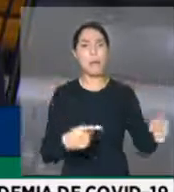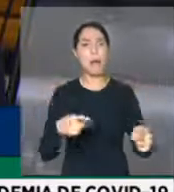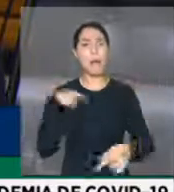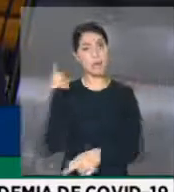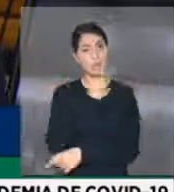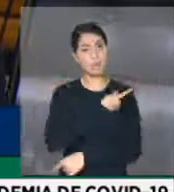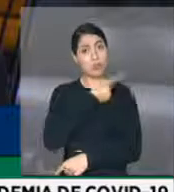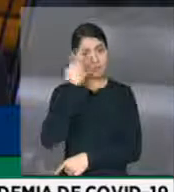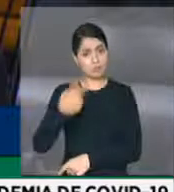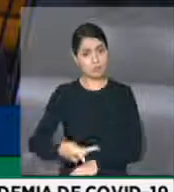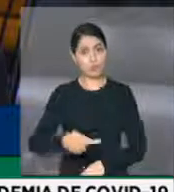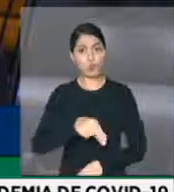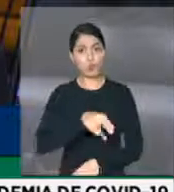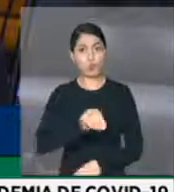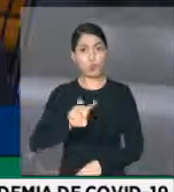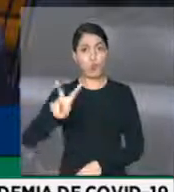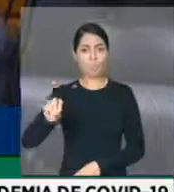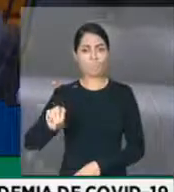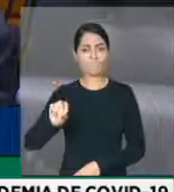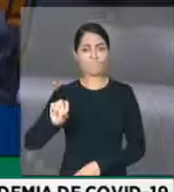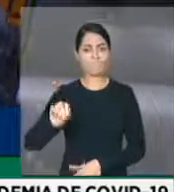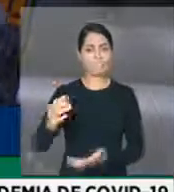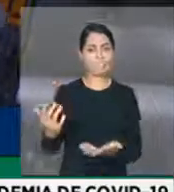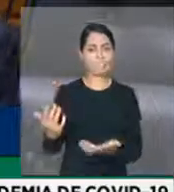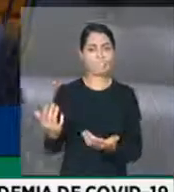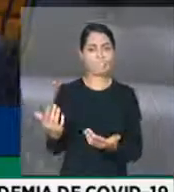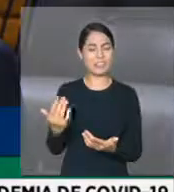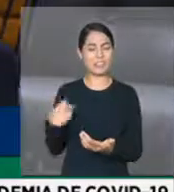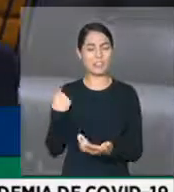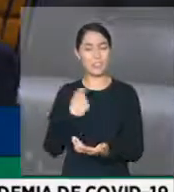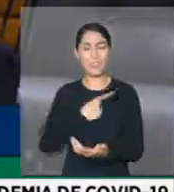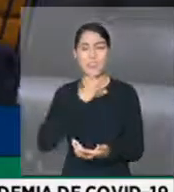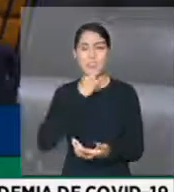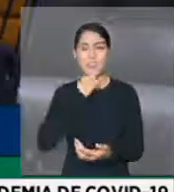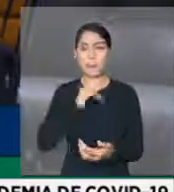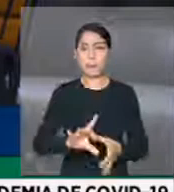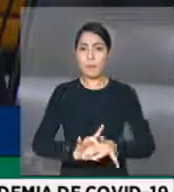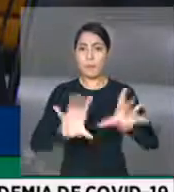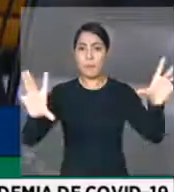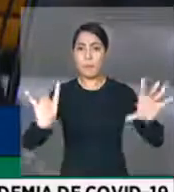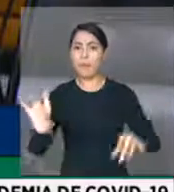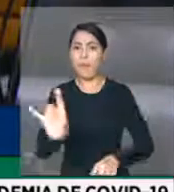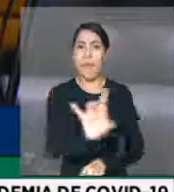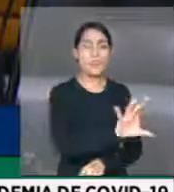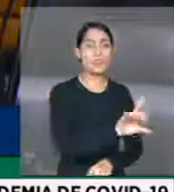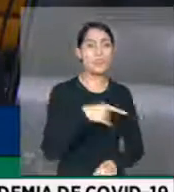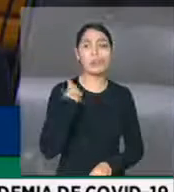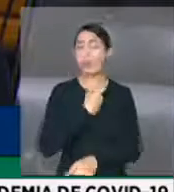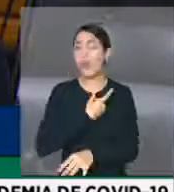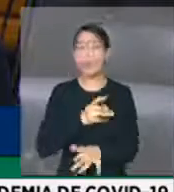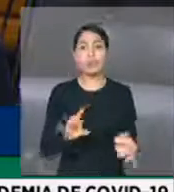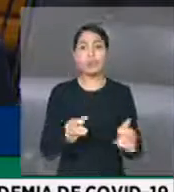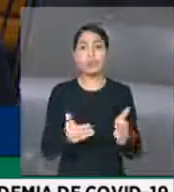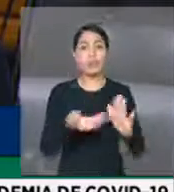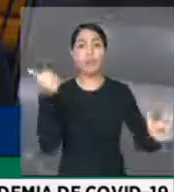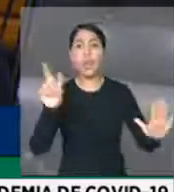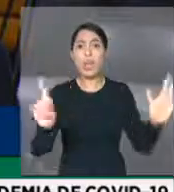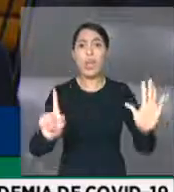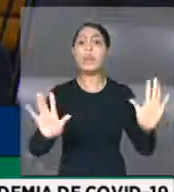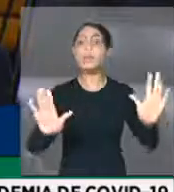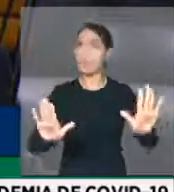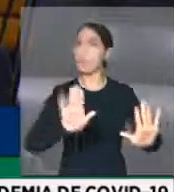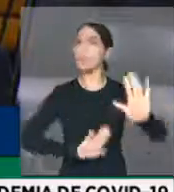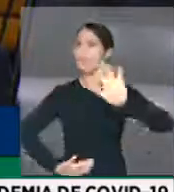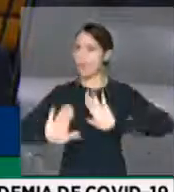Novo. A liberdade individual é algo que a gente não abre mão. Temos que ter muito cuidado quando a gente trata de temas